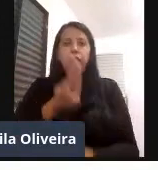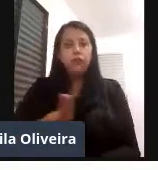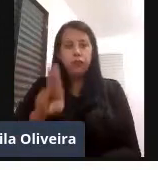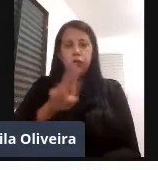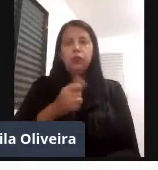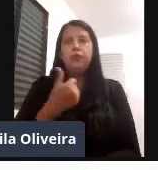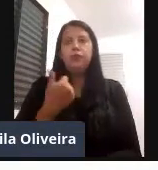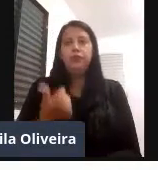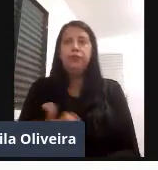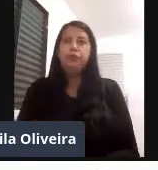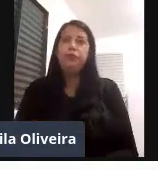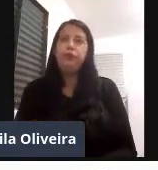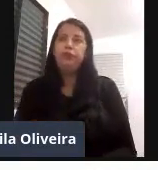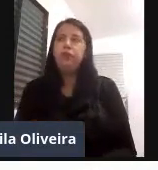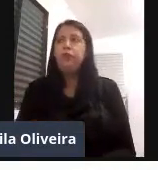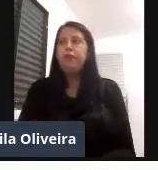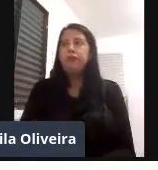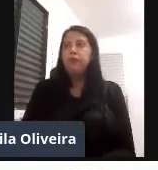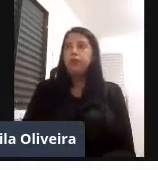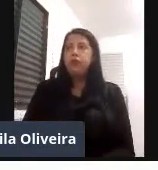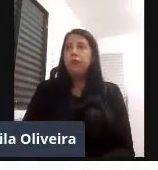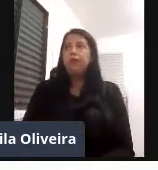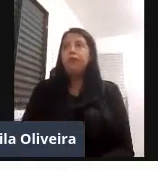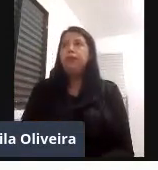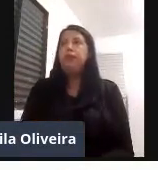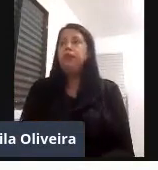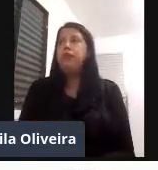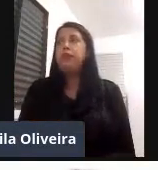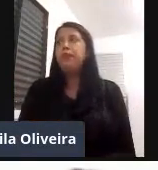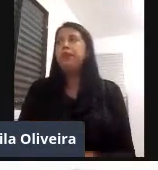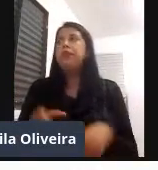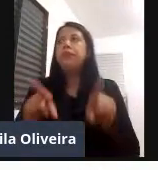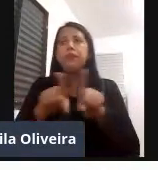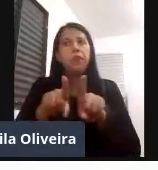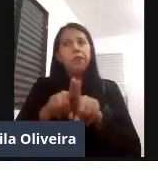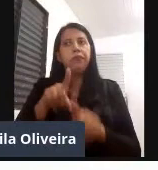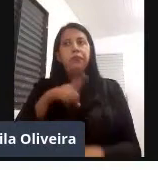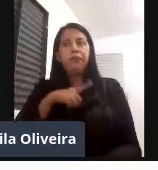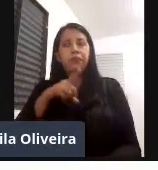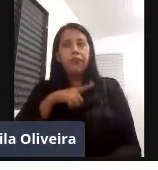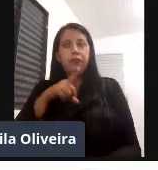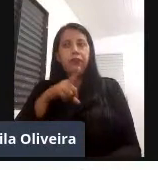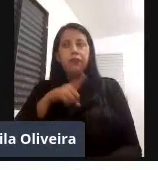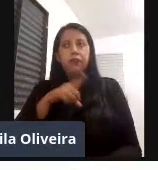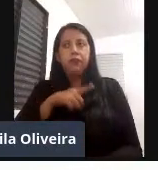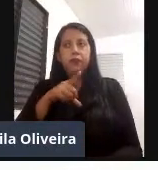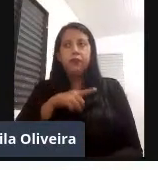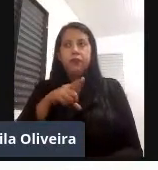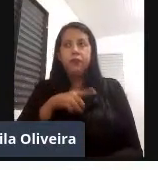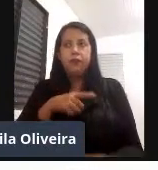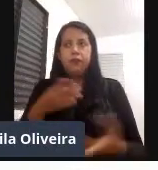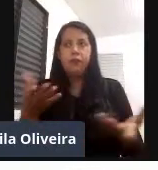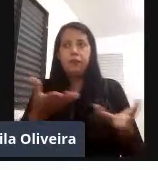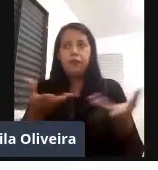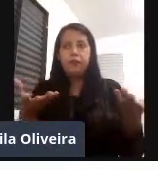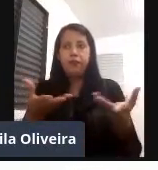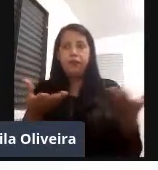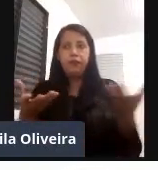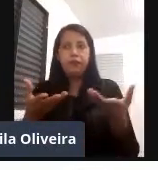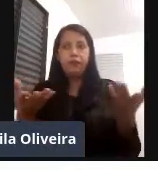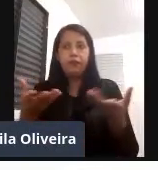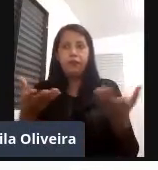rica para todos nós. E nós temos aqui, vamos dizer assim, os